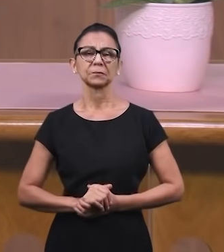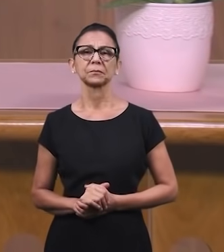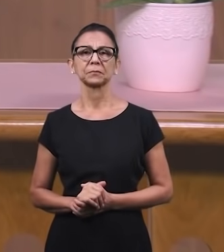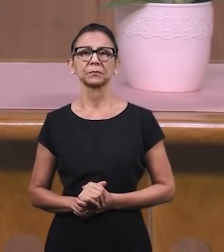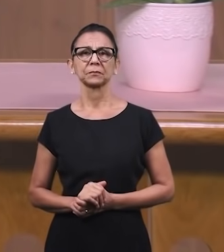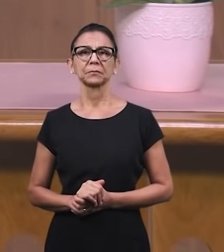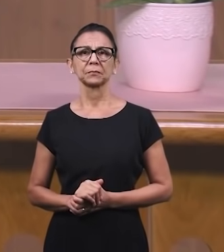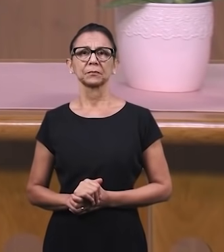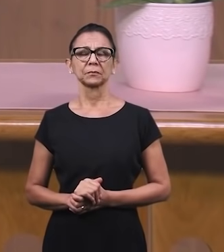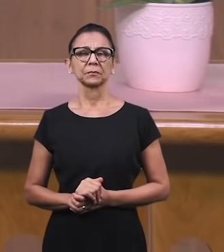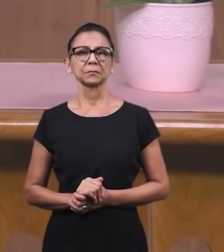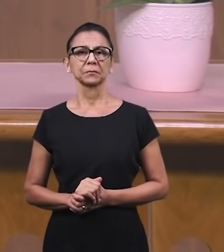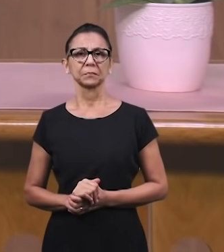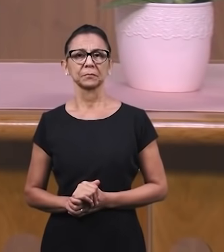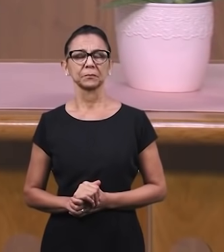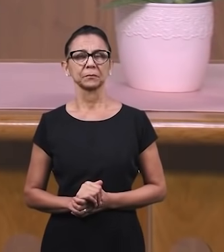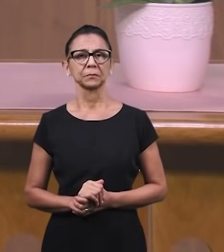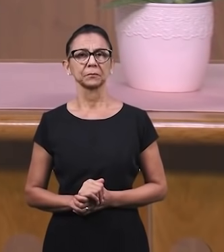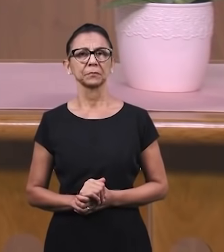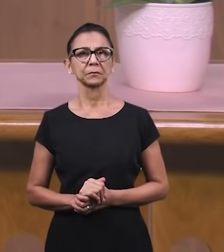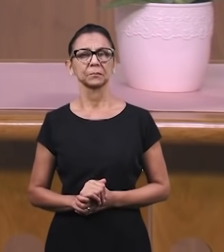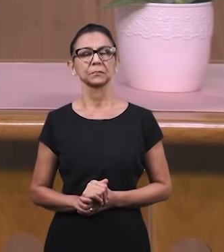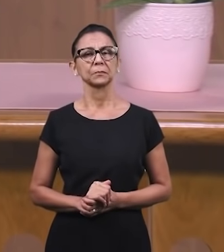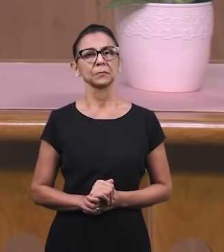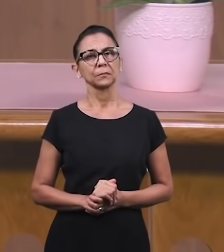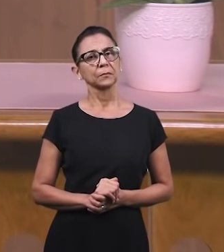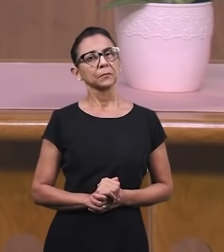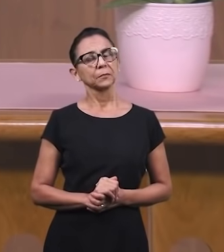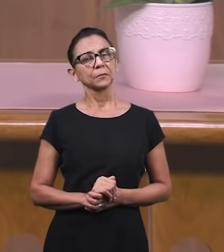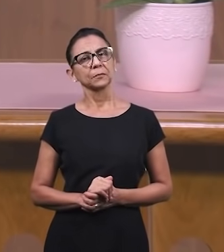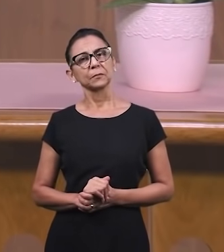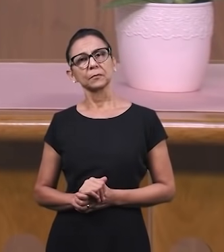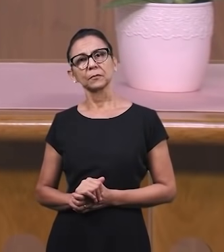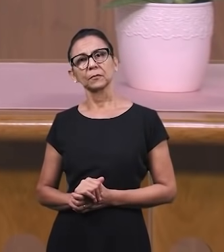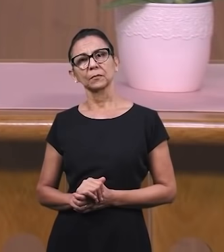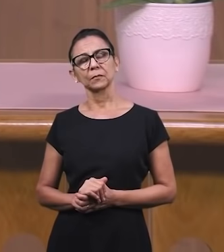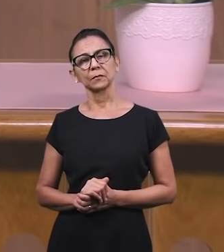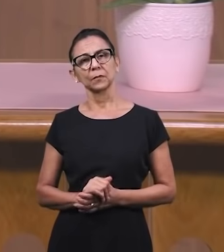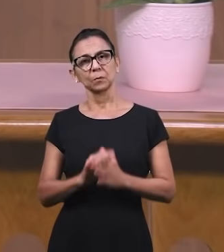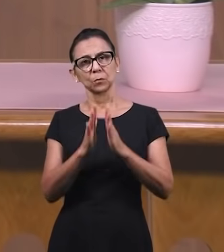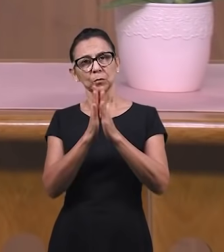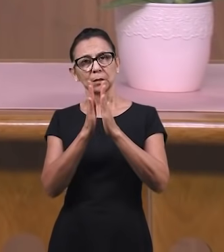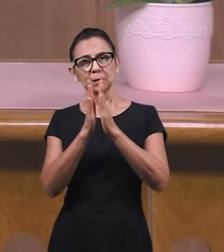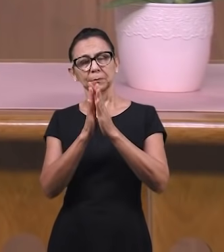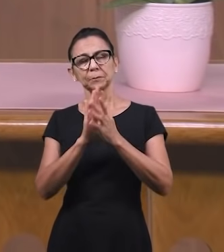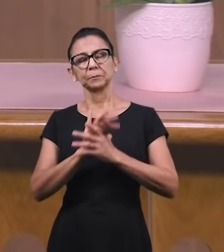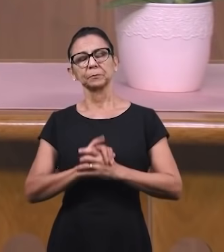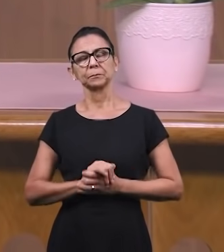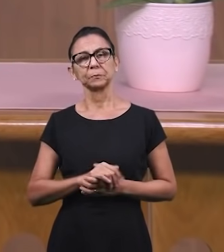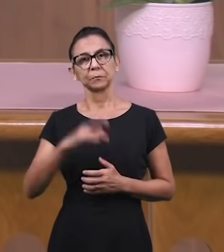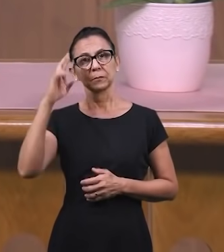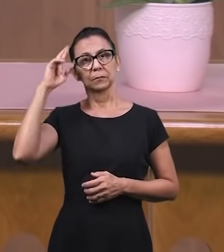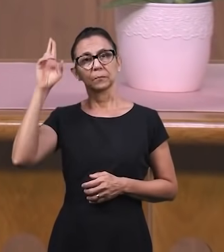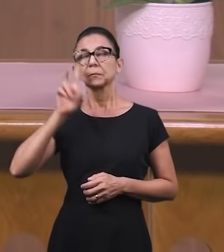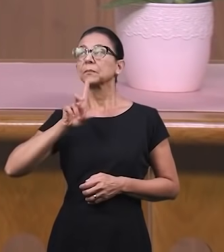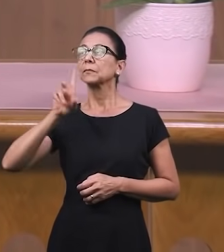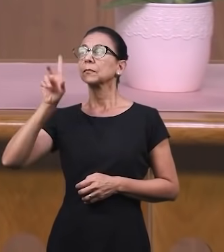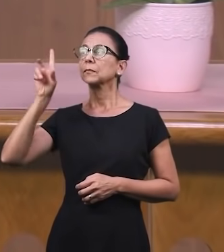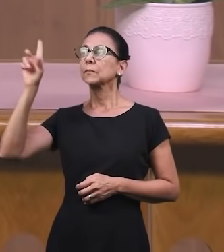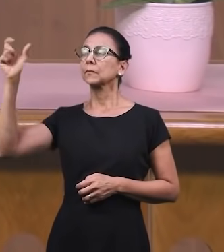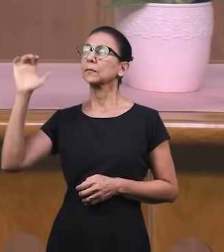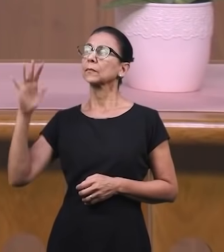entregar no altar do Senhor esse culto. Eu convido você a juntos participarmos desta oração.